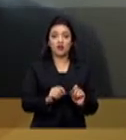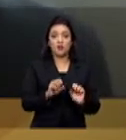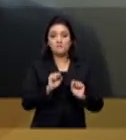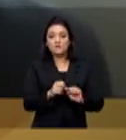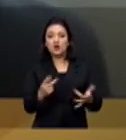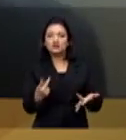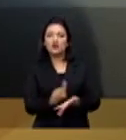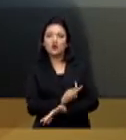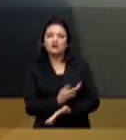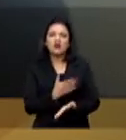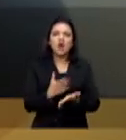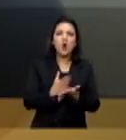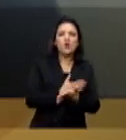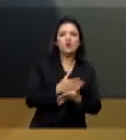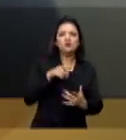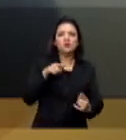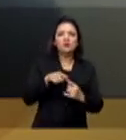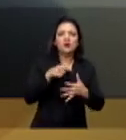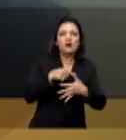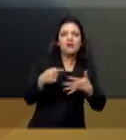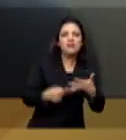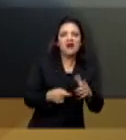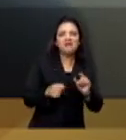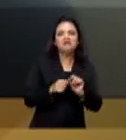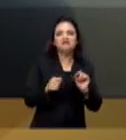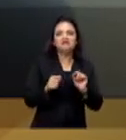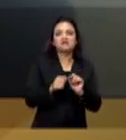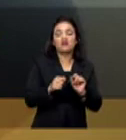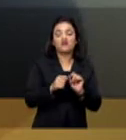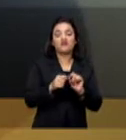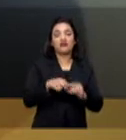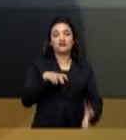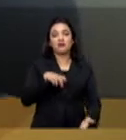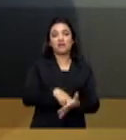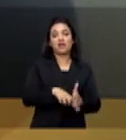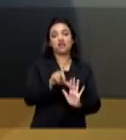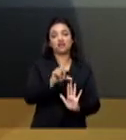diminuição especial que fazem a pena regredir aquém do mínimo.